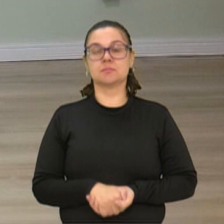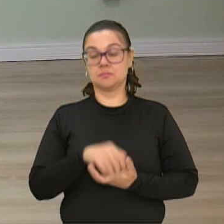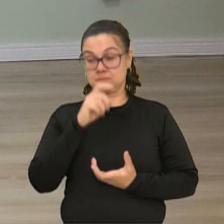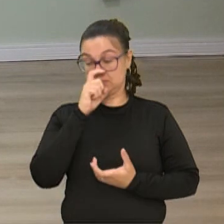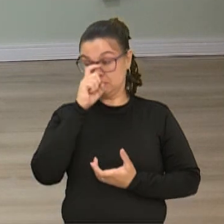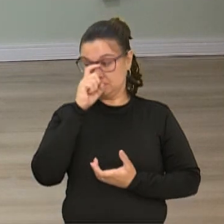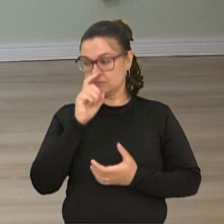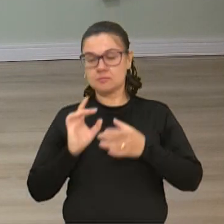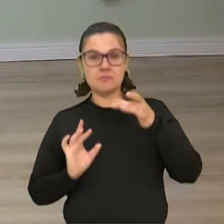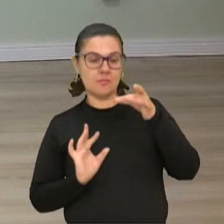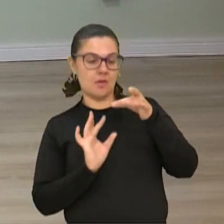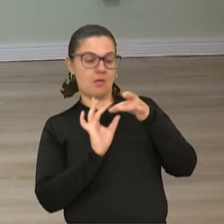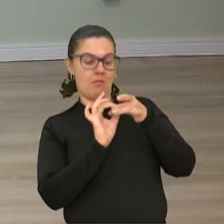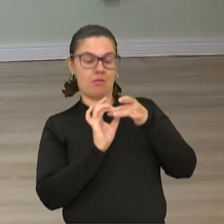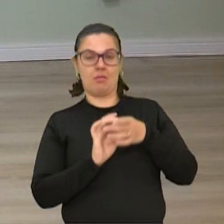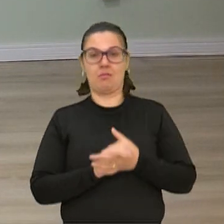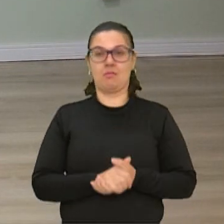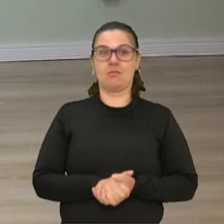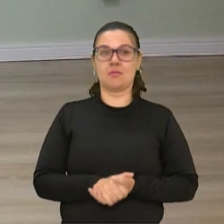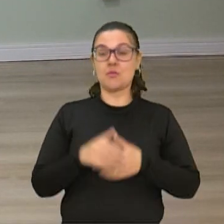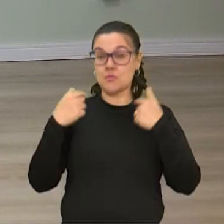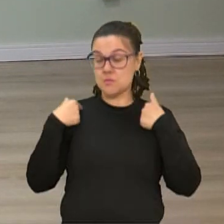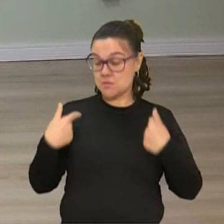Se conecte.